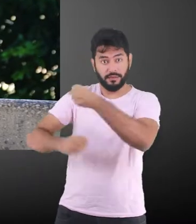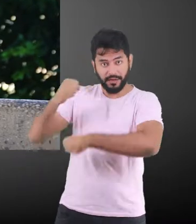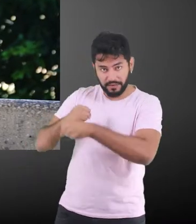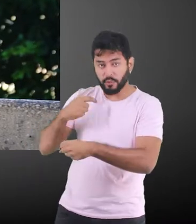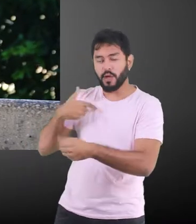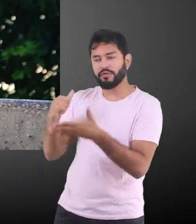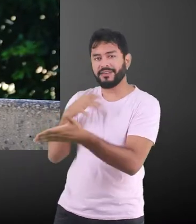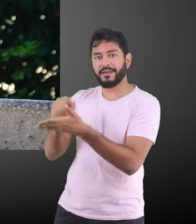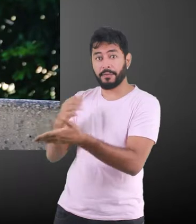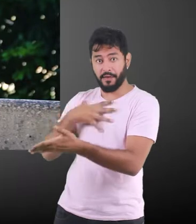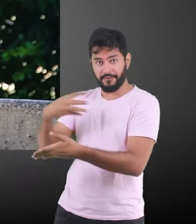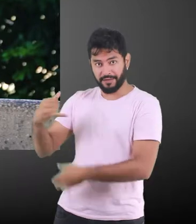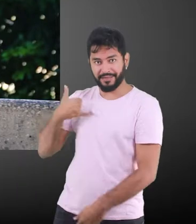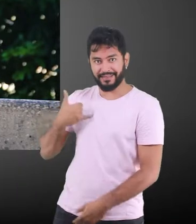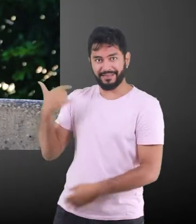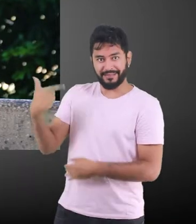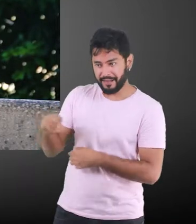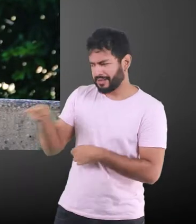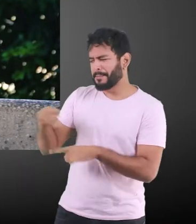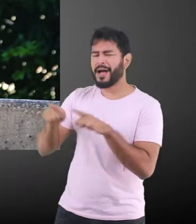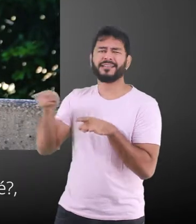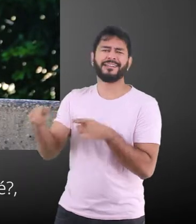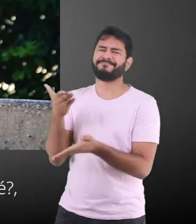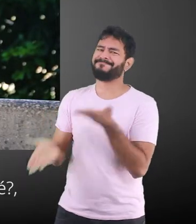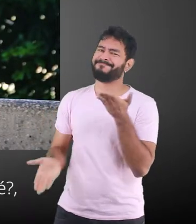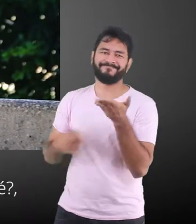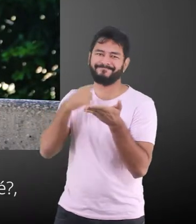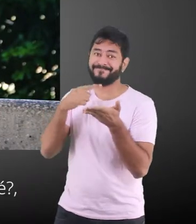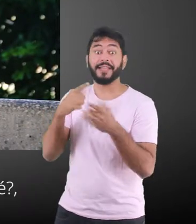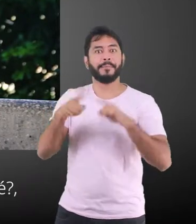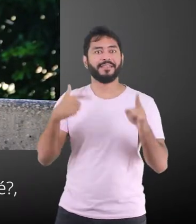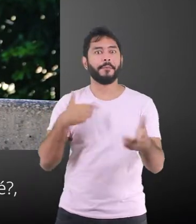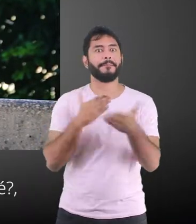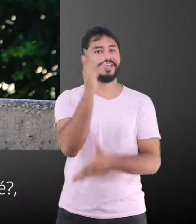que tem 17 anos, e ela não passou, aí eu passei.